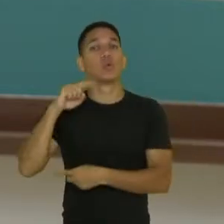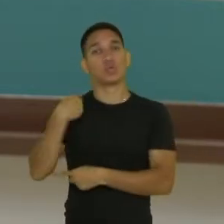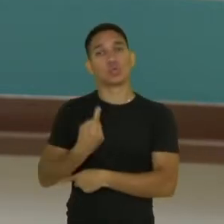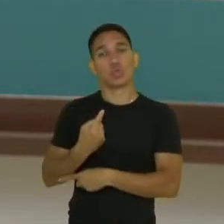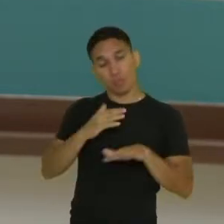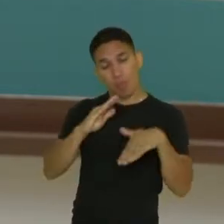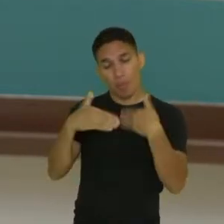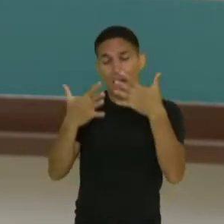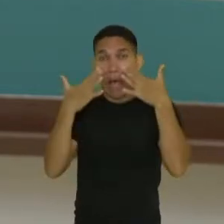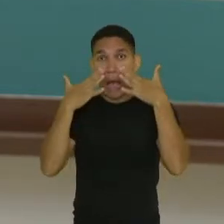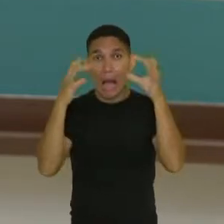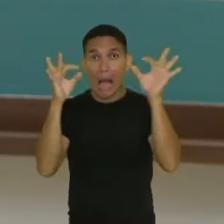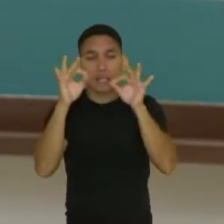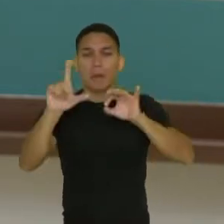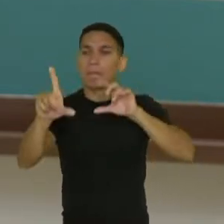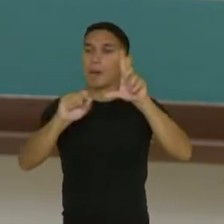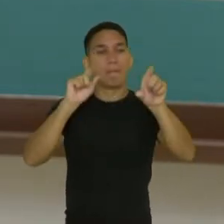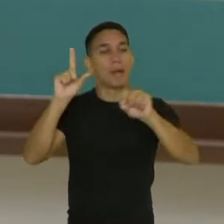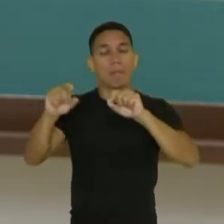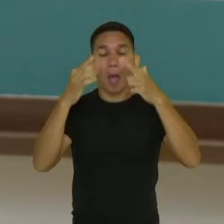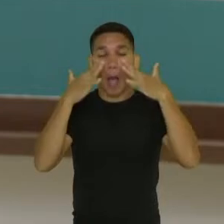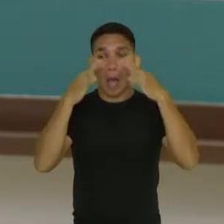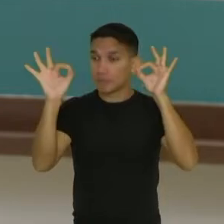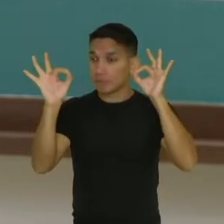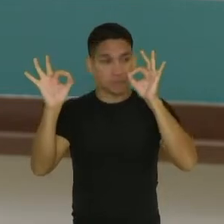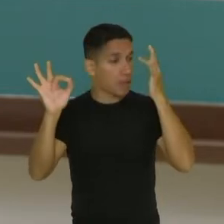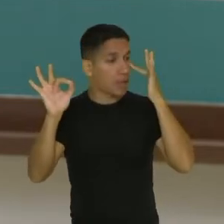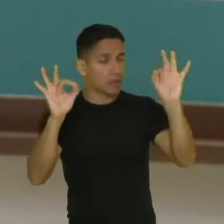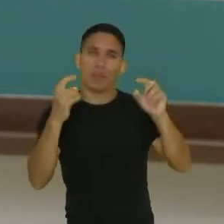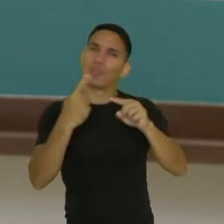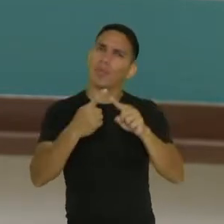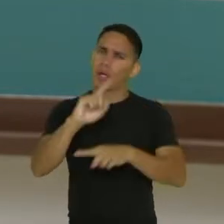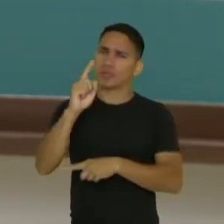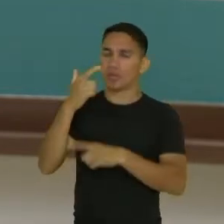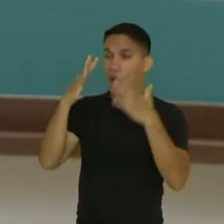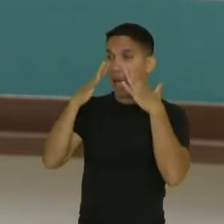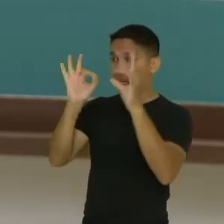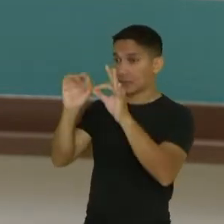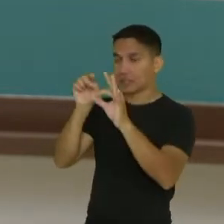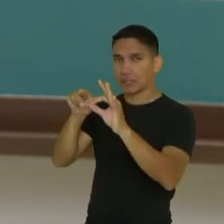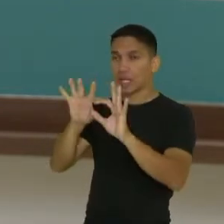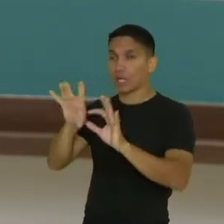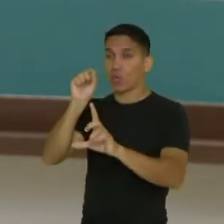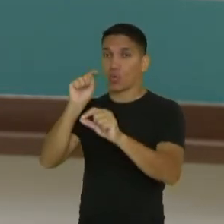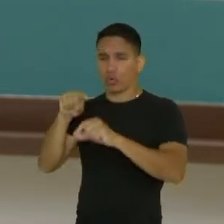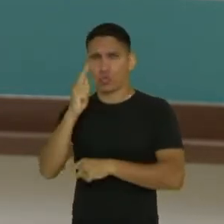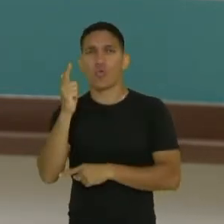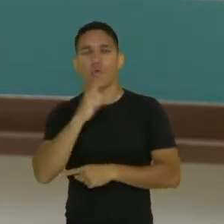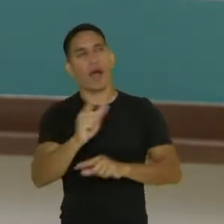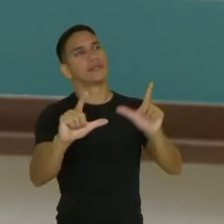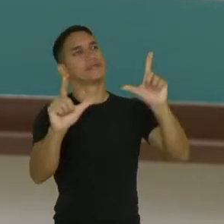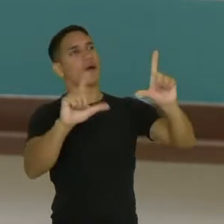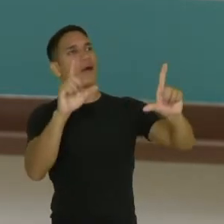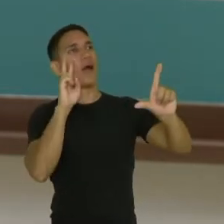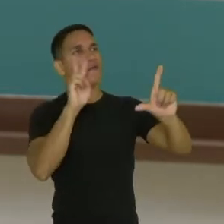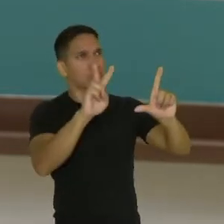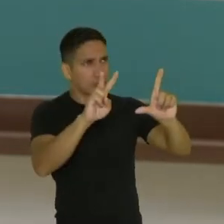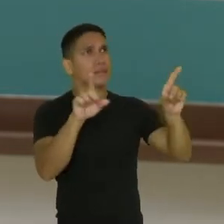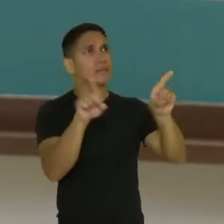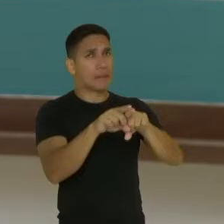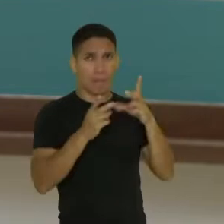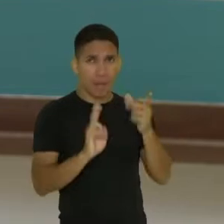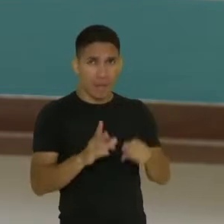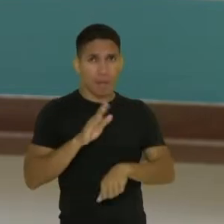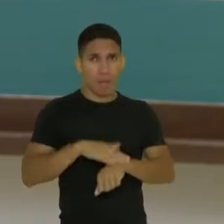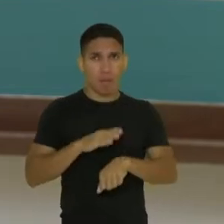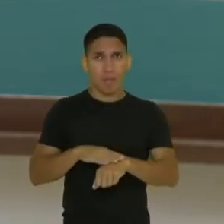de atenção seletiva? Porque a nossa atenção é seletiva. Será que a gente consegue assistir televisão e ao mesmo tempo fazer as